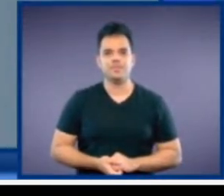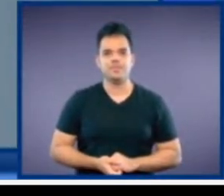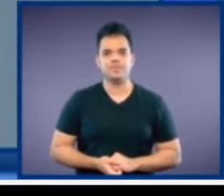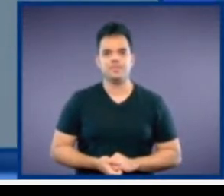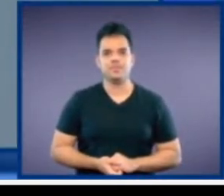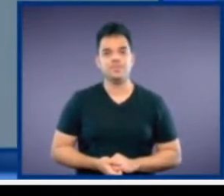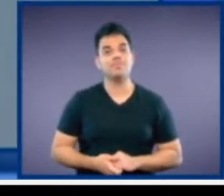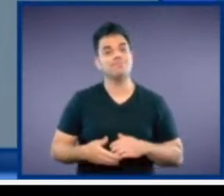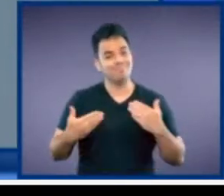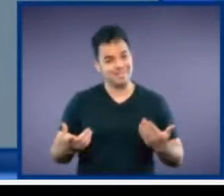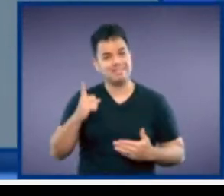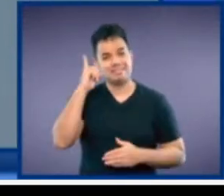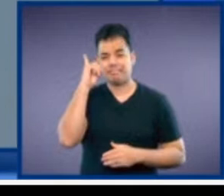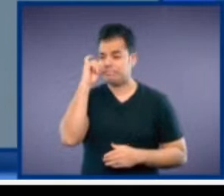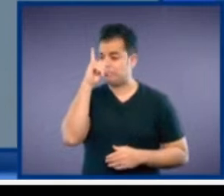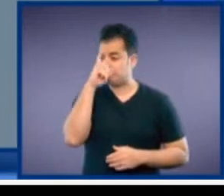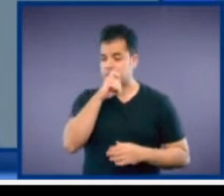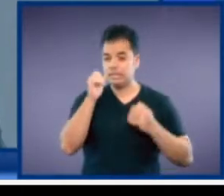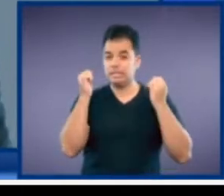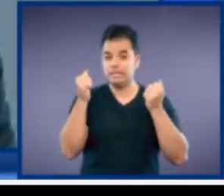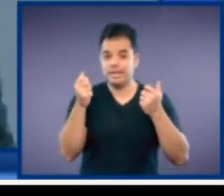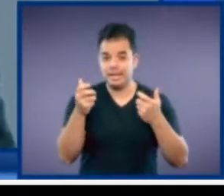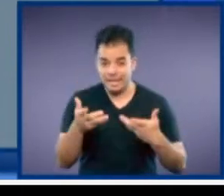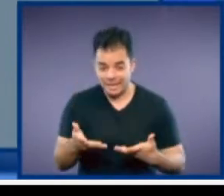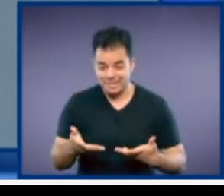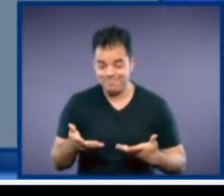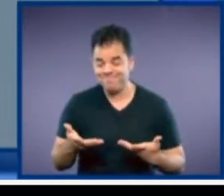Bem, difícil falar agora, né?